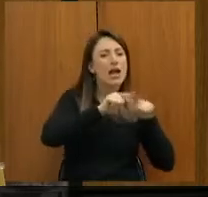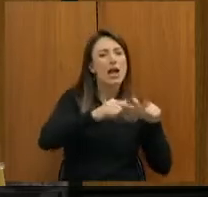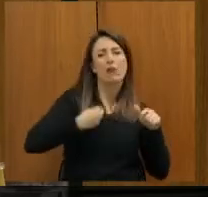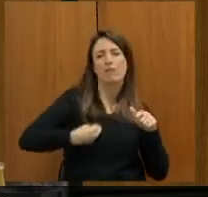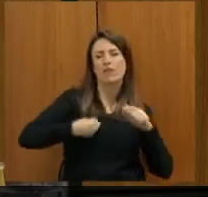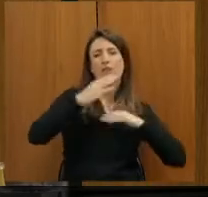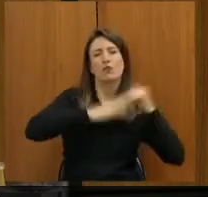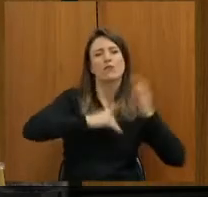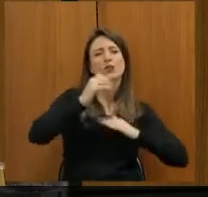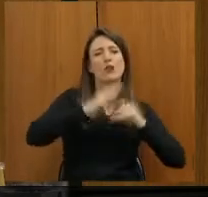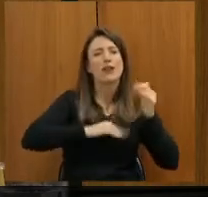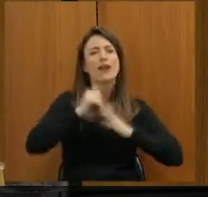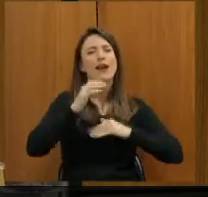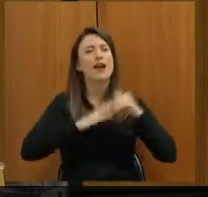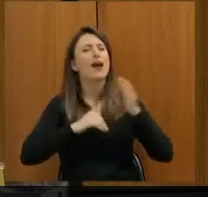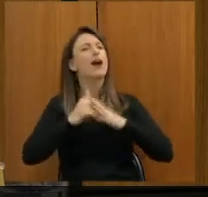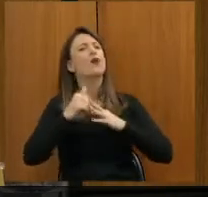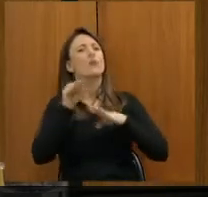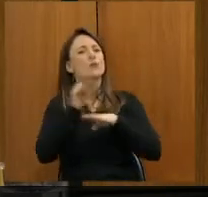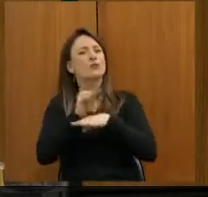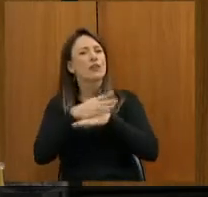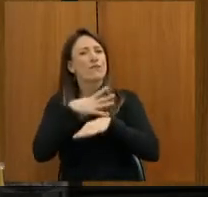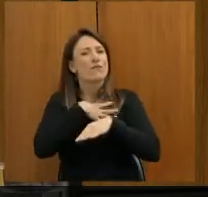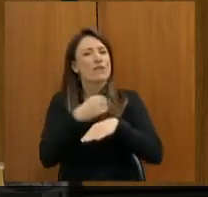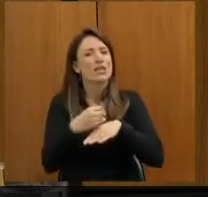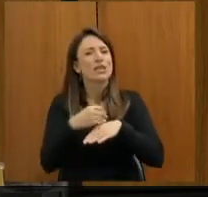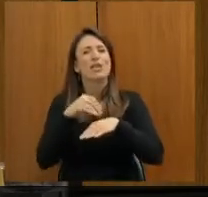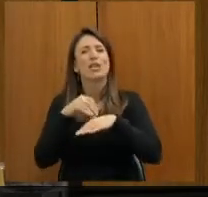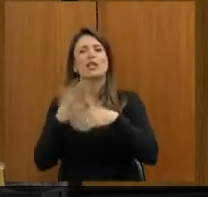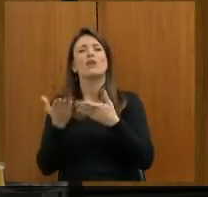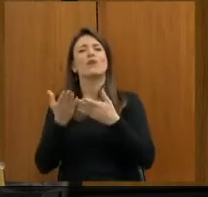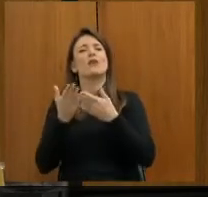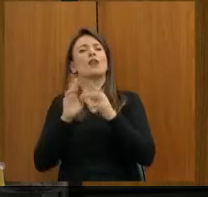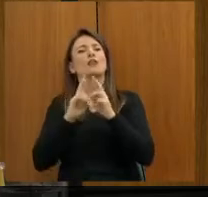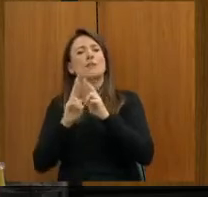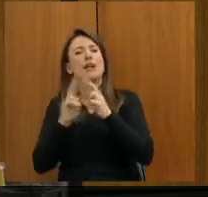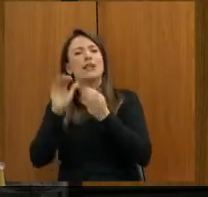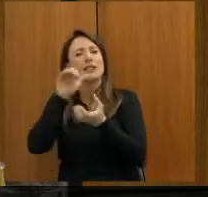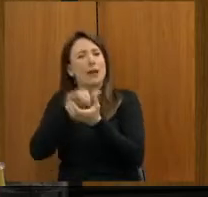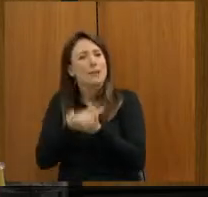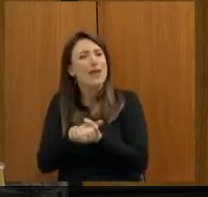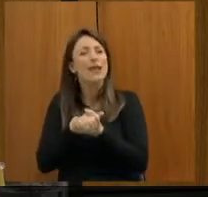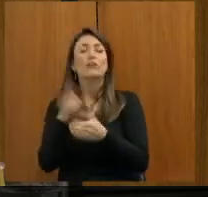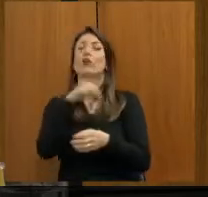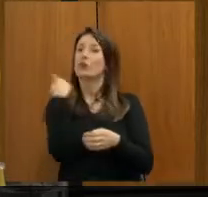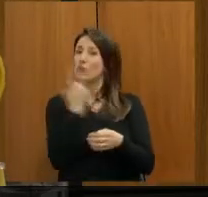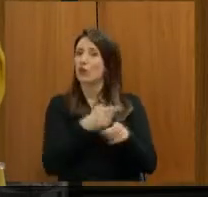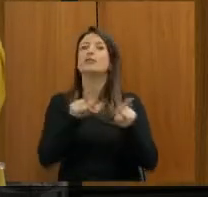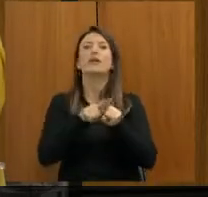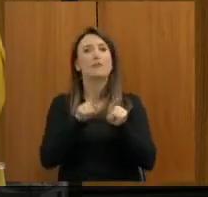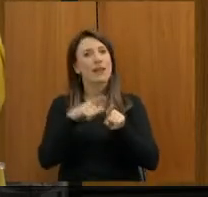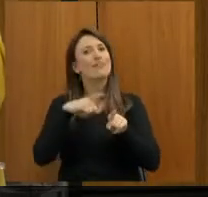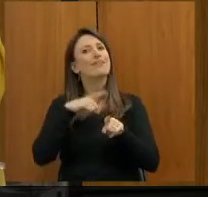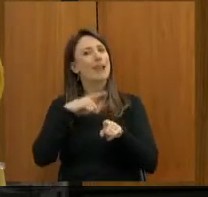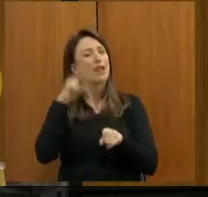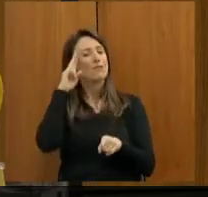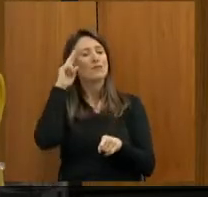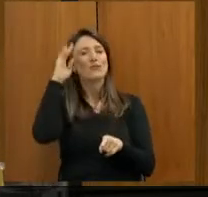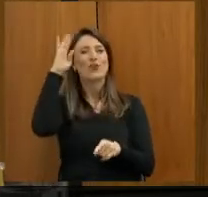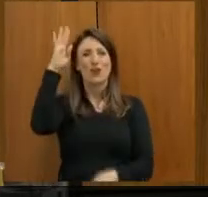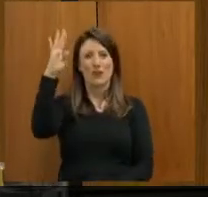como maternidade com relações afetivas Nós também temos os nós bom